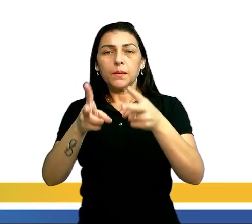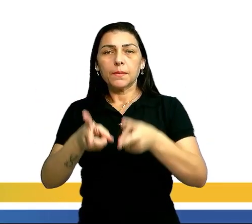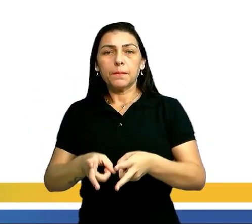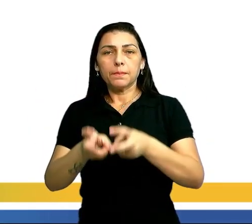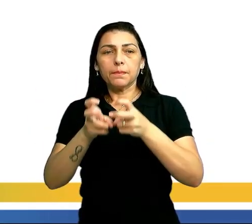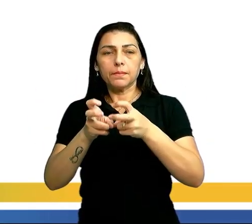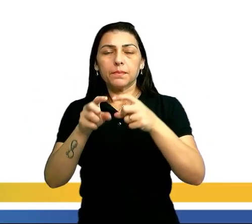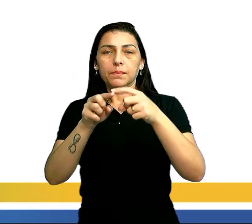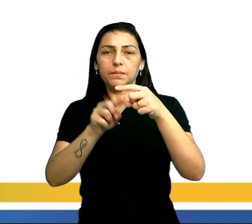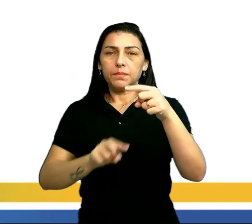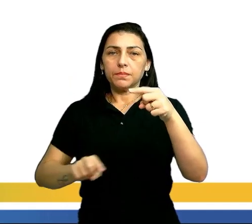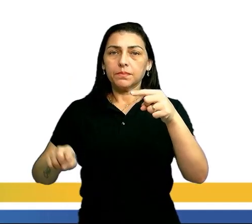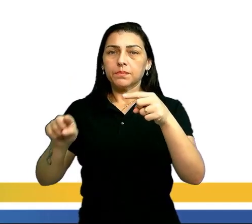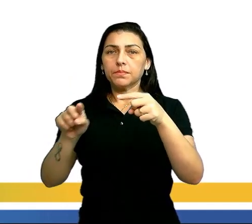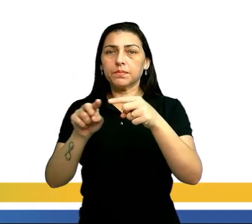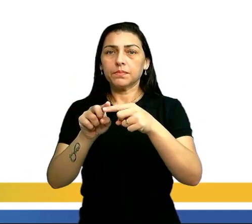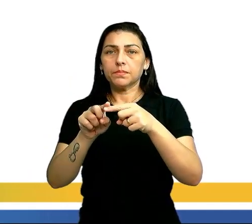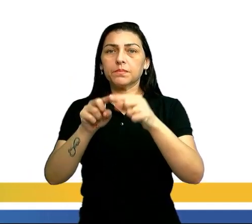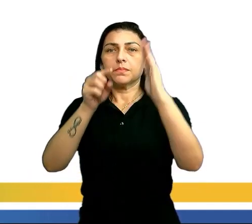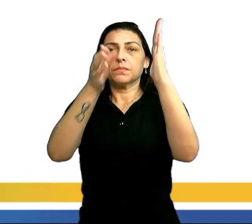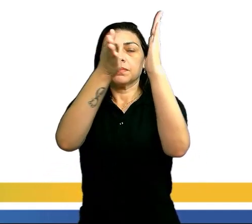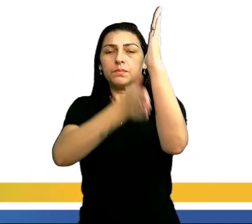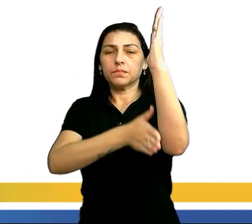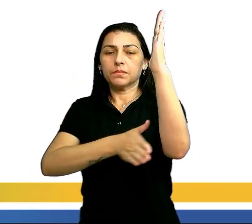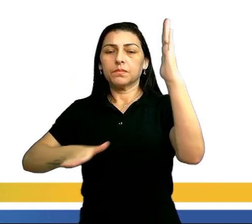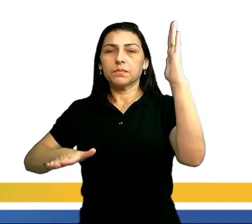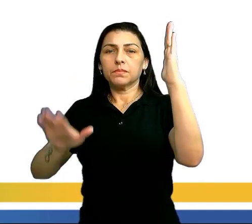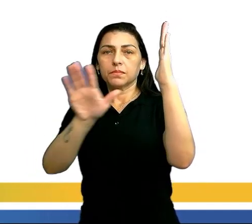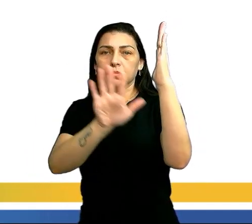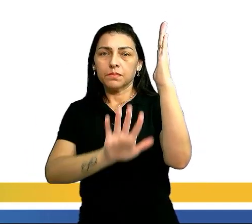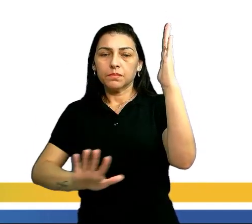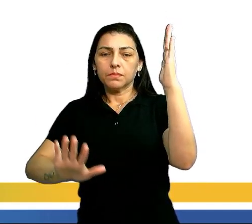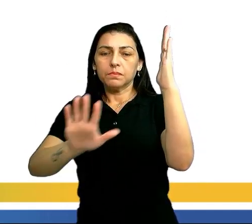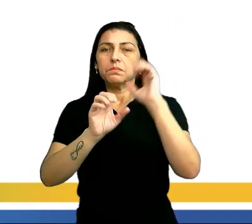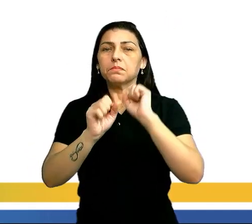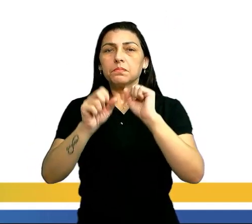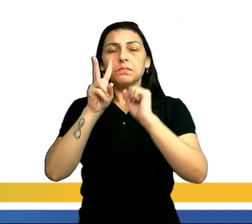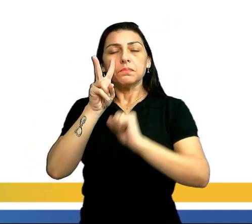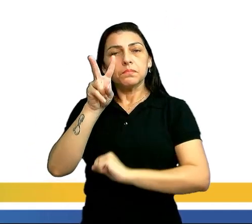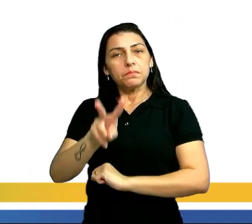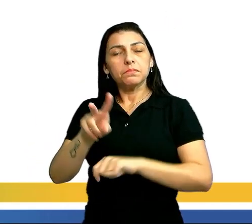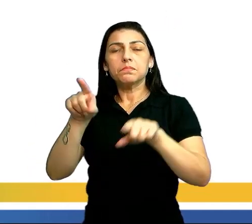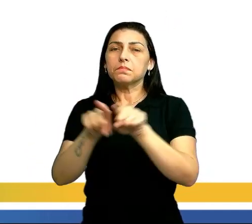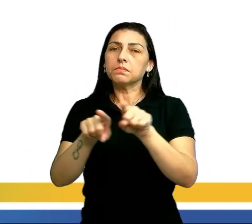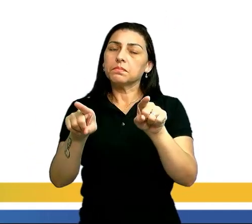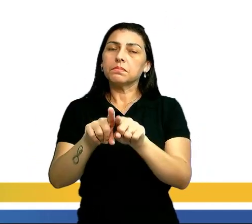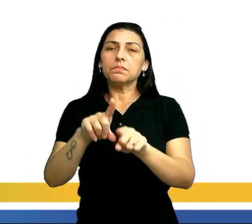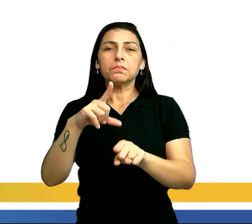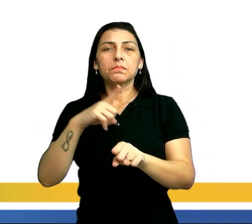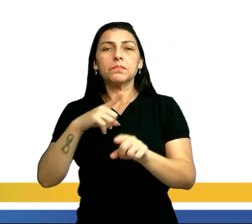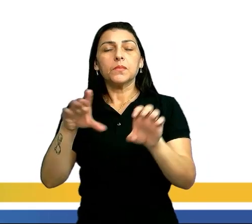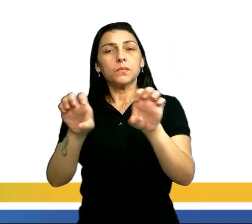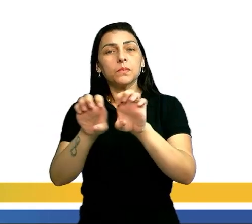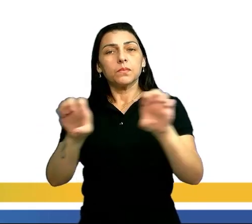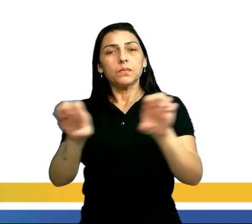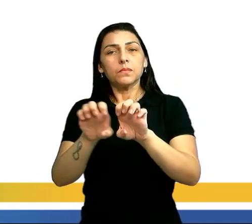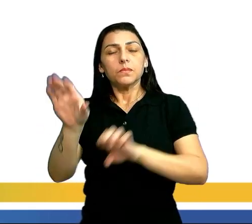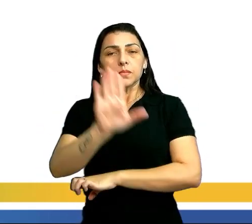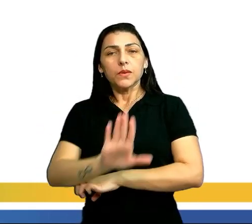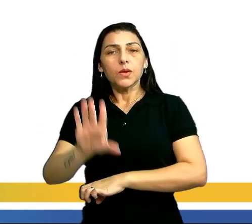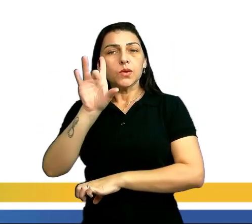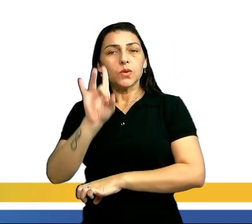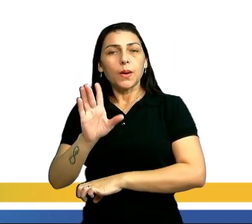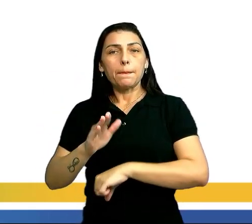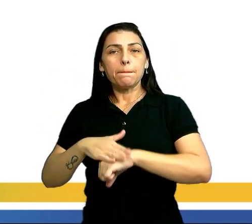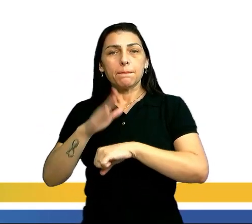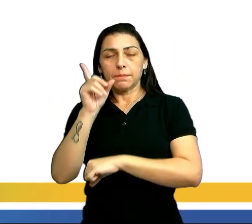Observe a circunferência aí nesse plano cartesiano e nós podemos ver que ela também possui uma equação geral, só que um pouco